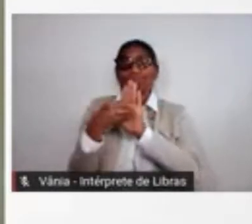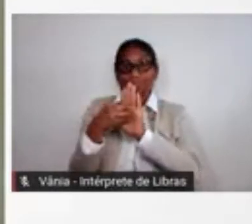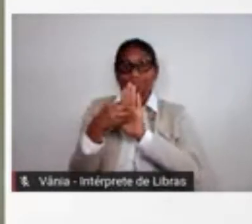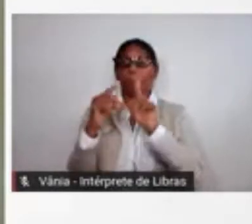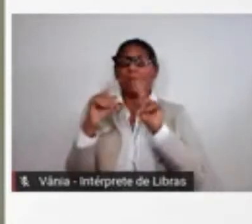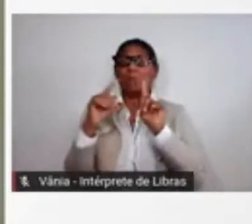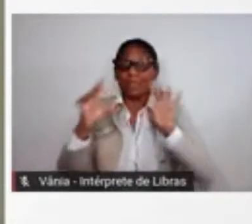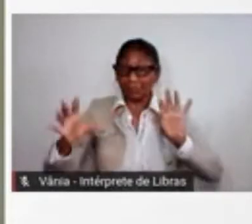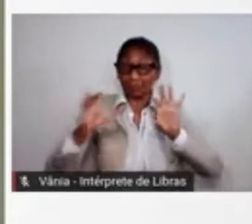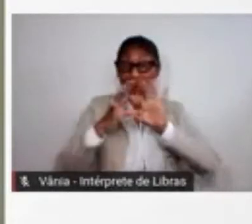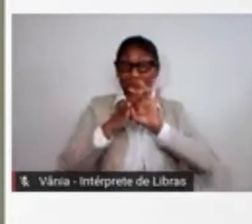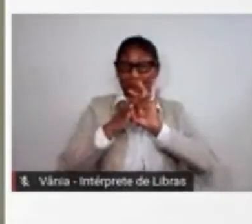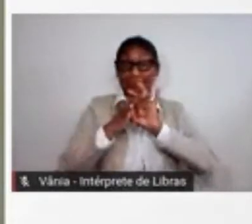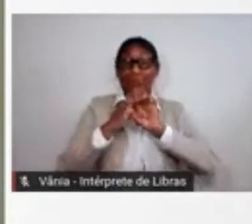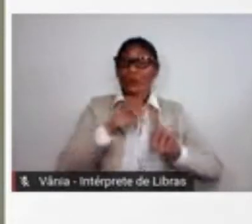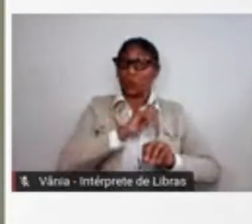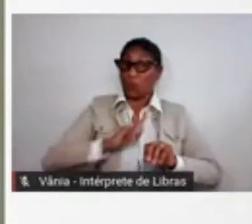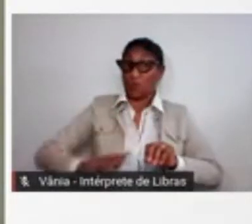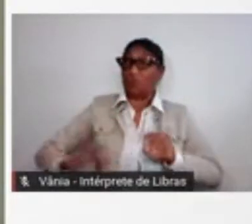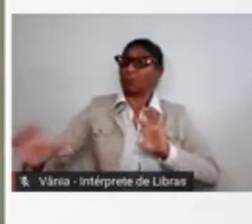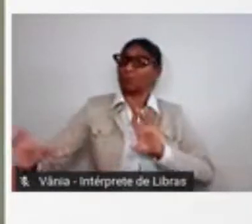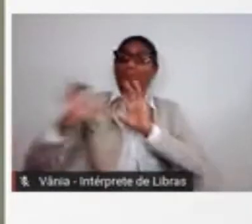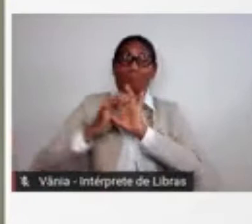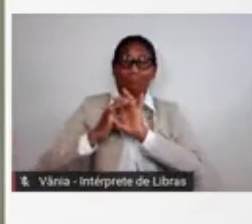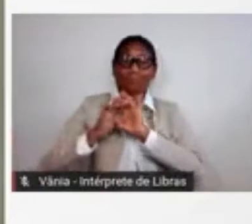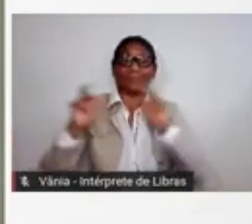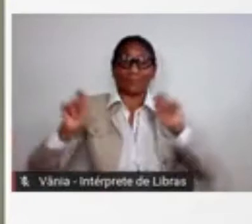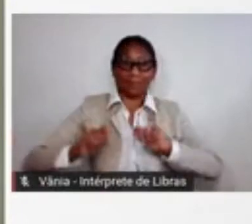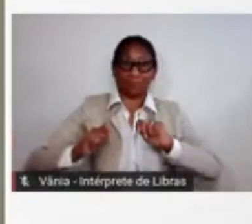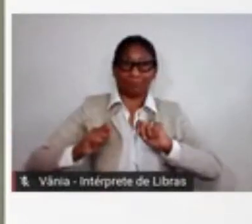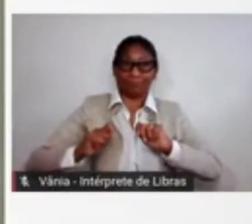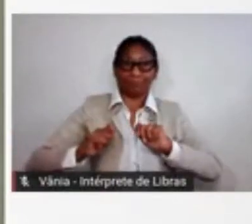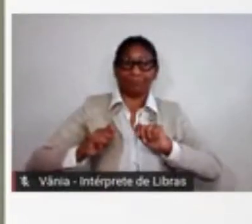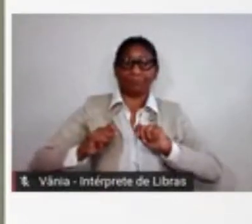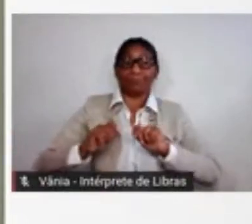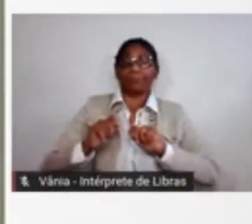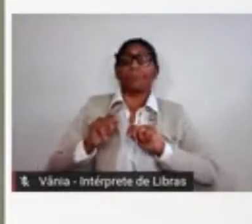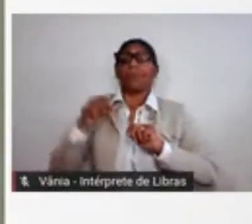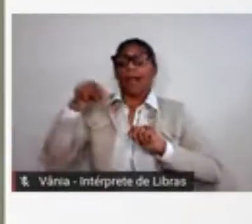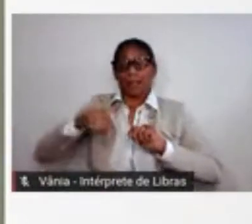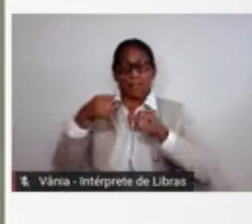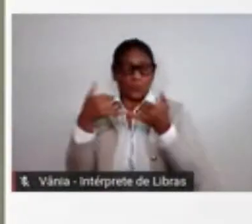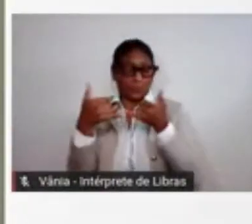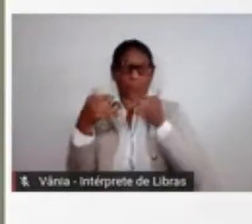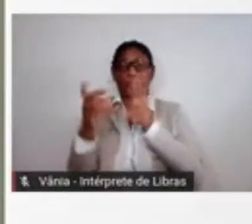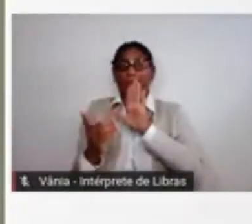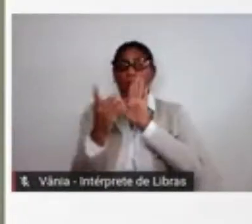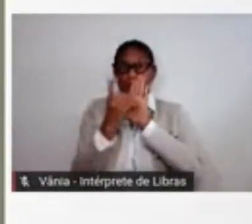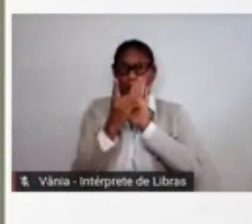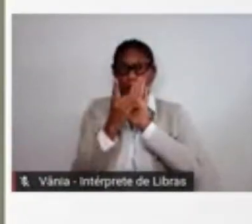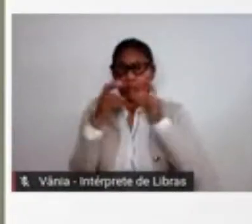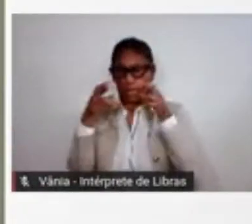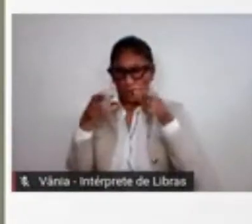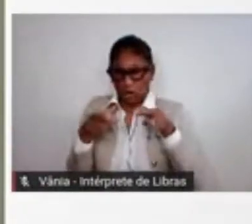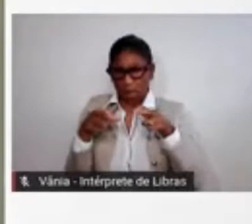convencionada regionalmente. O que eu estou querendo dizer aqui? É que não existe, no nosso ordenamento jurídico, um decreto regional.